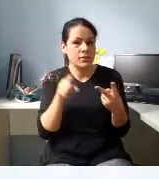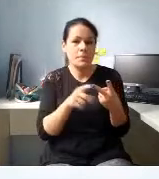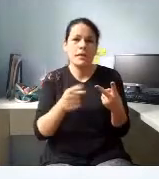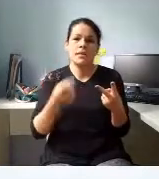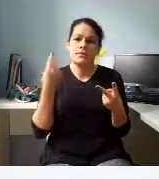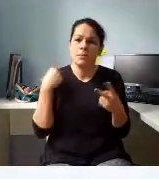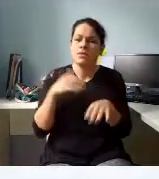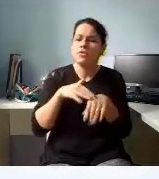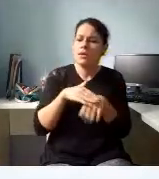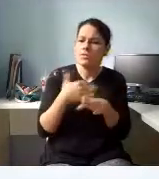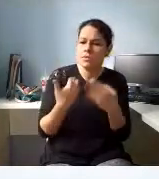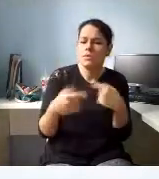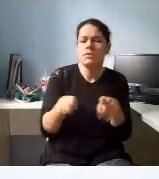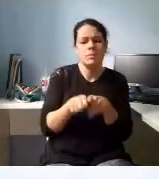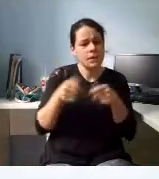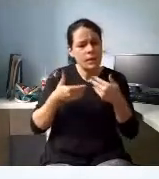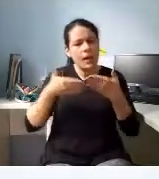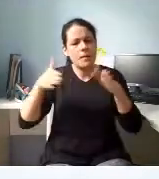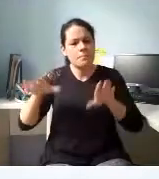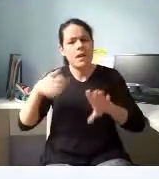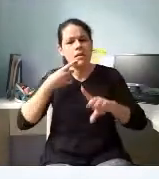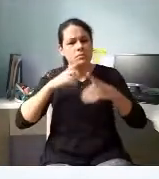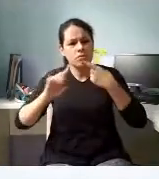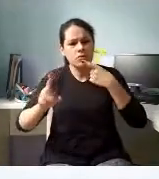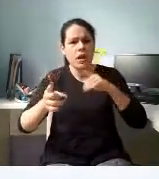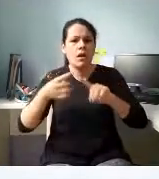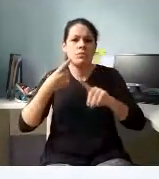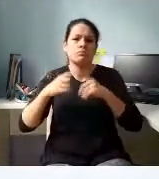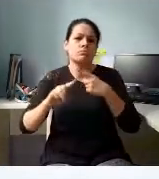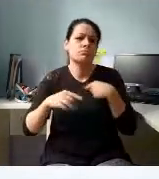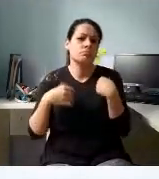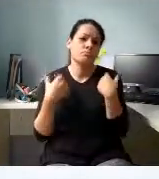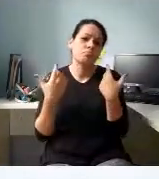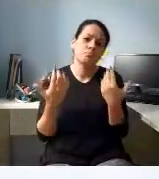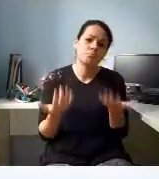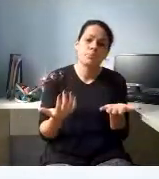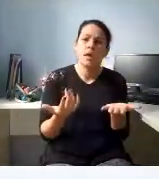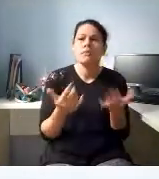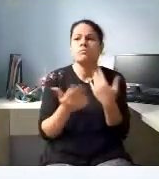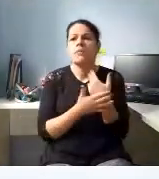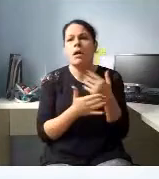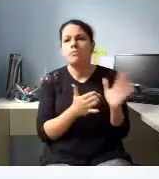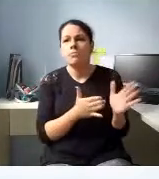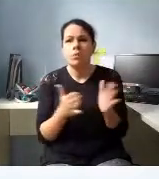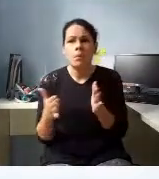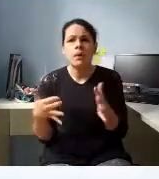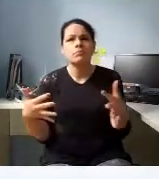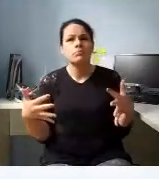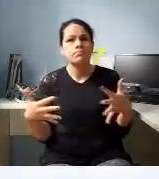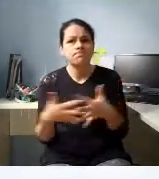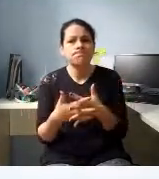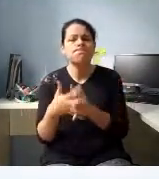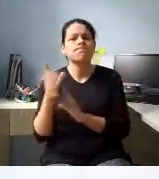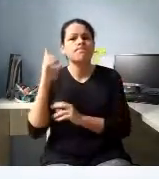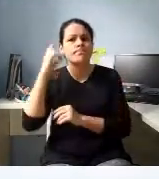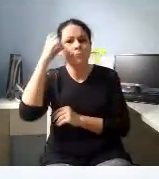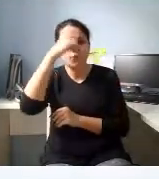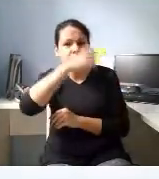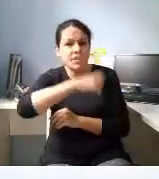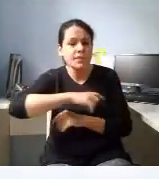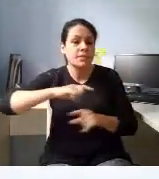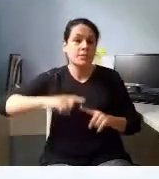Câmara, enfim, ele também foi aberto ao diálogo. E foi num momento realmente tenso, num momento difícil.